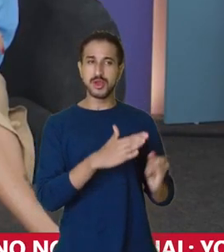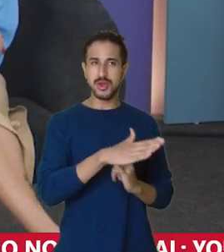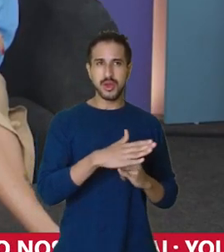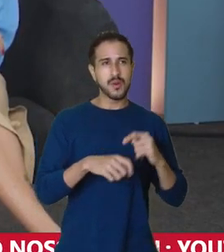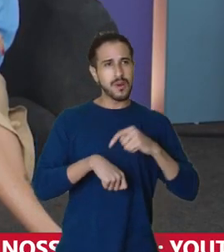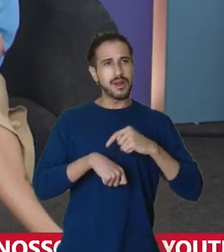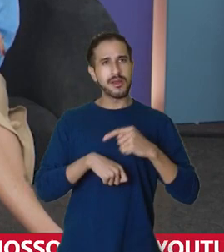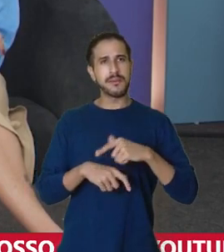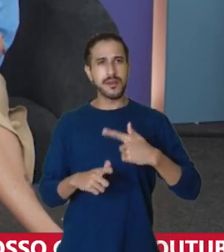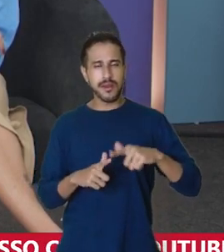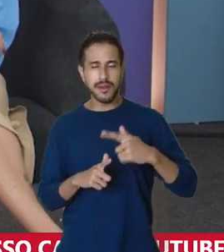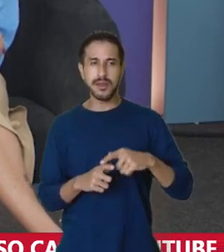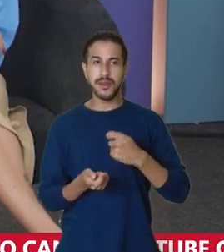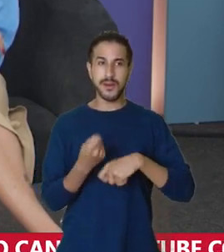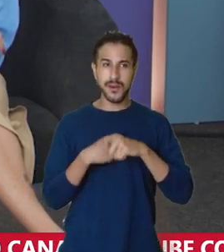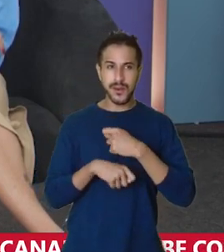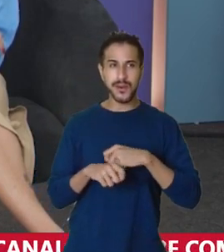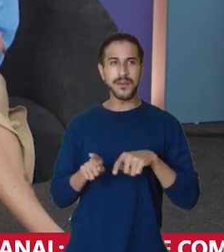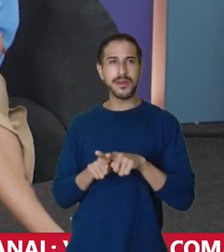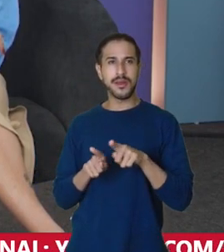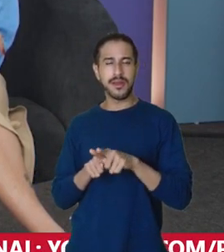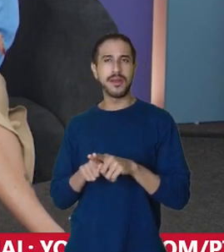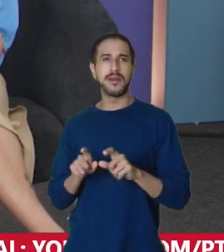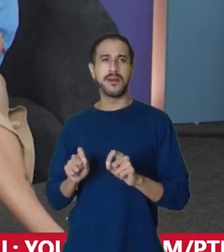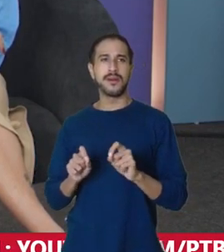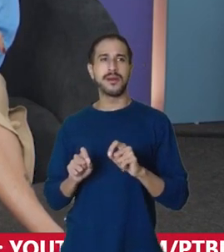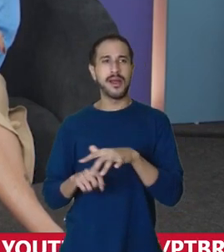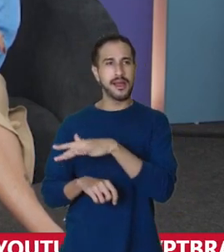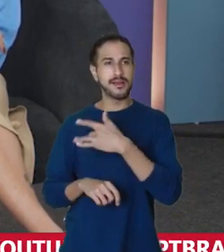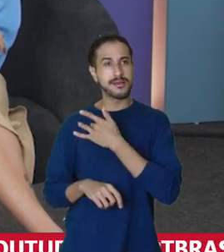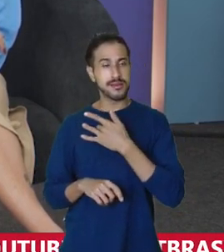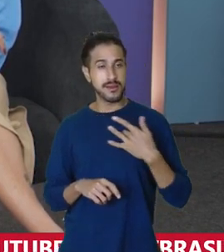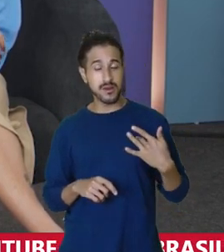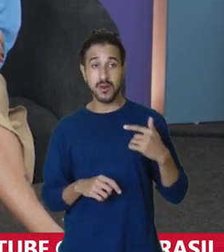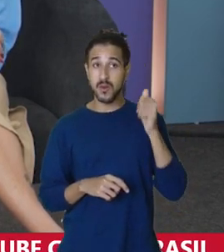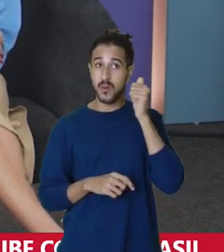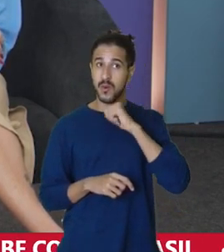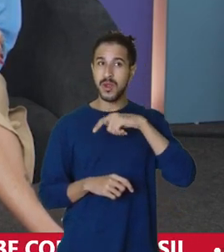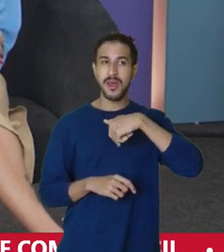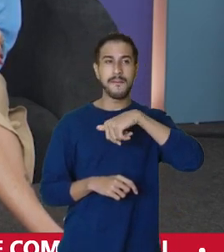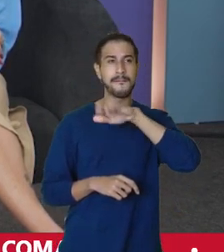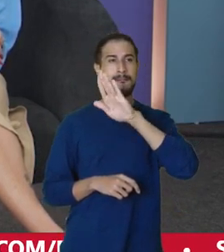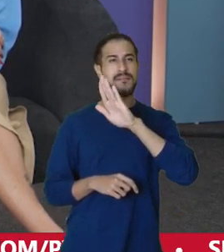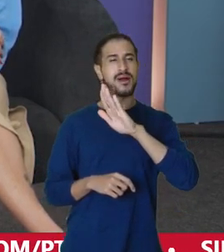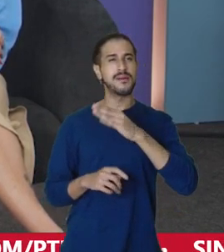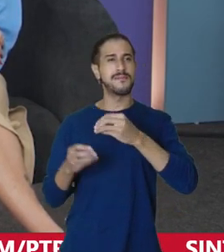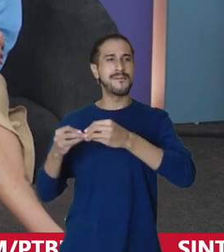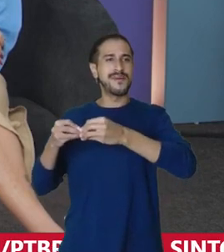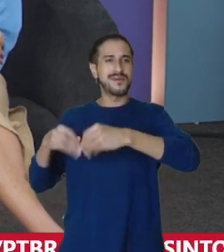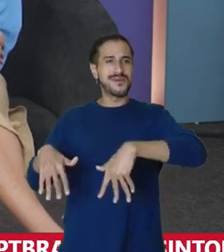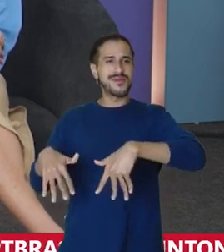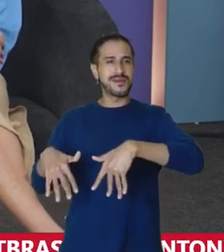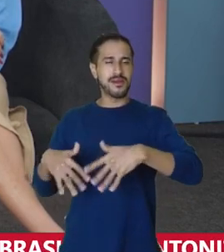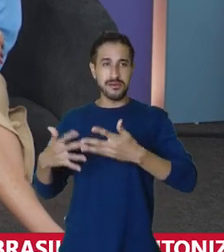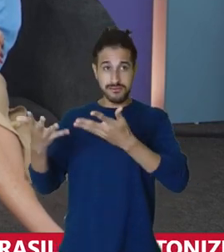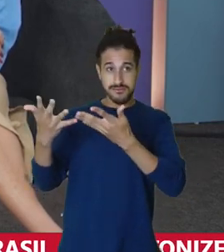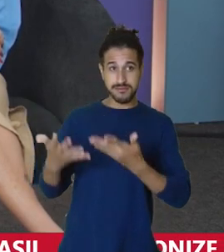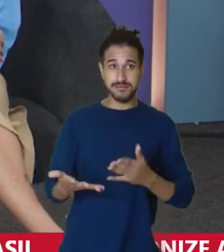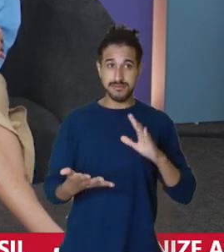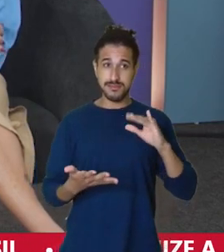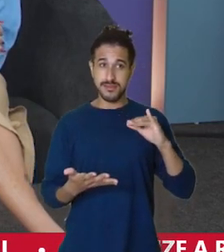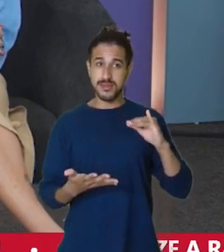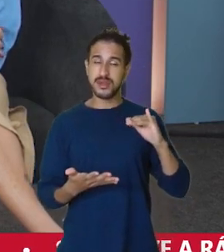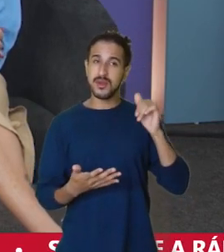sejam elas políticas, econômicas e até mesmo sanitárias, as mulheres são as mais afetadas, convidamos as